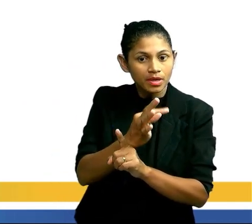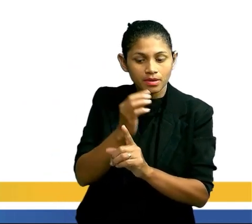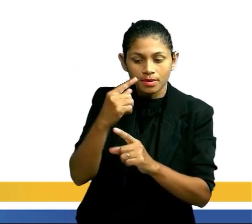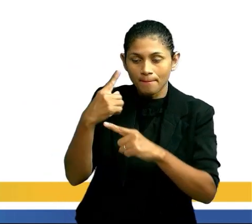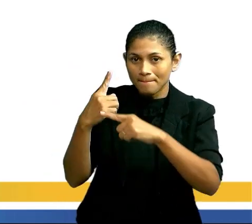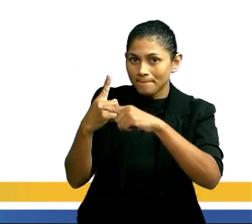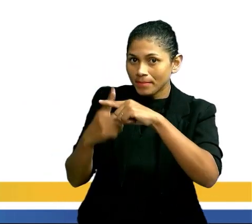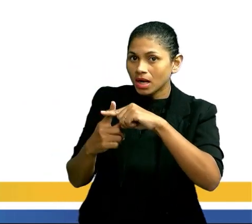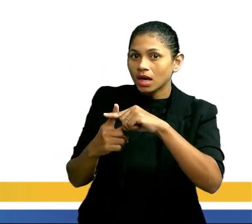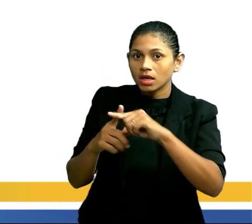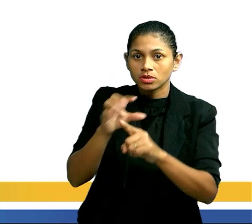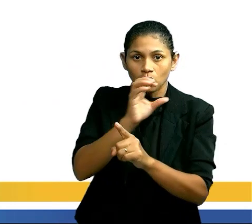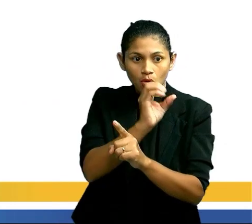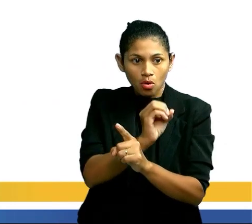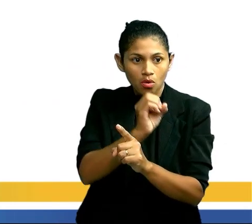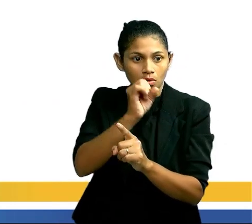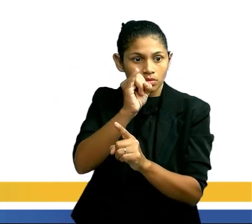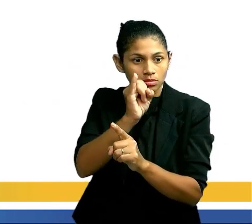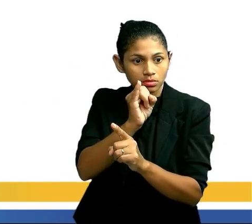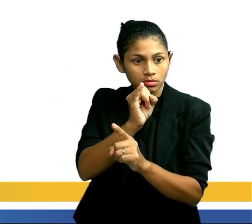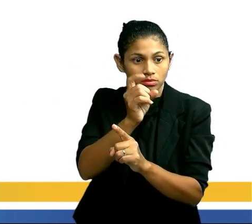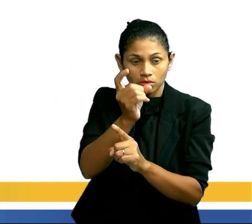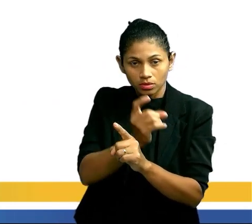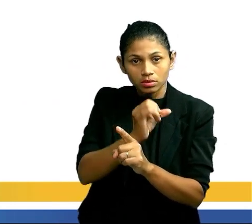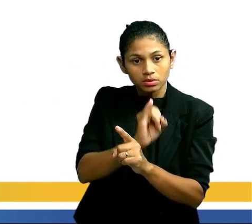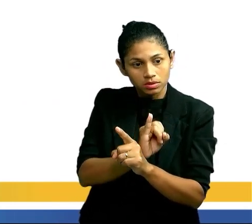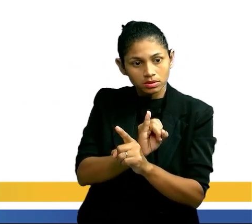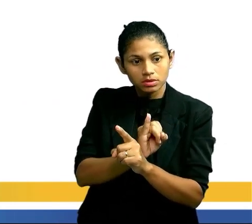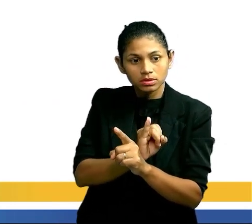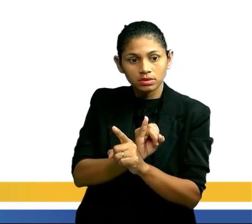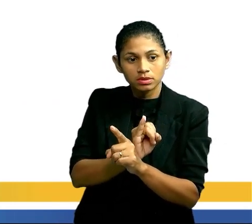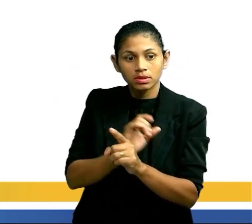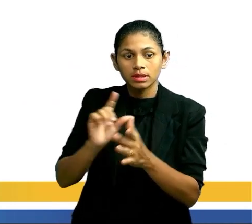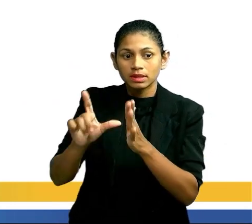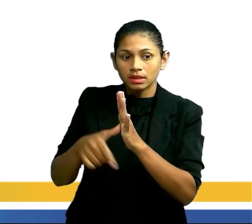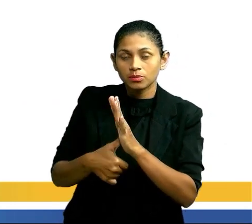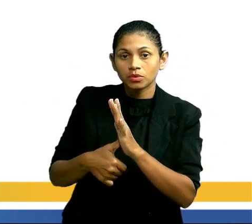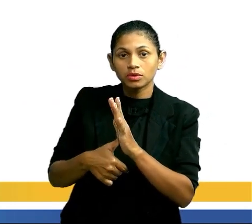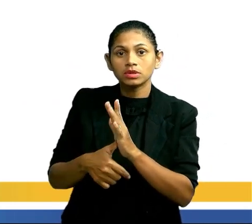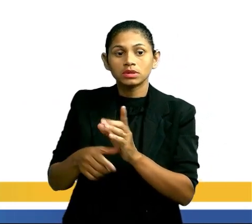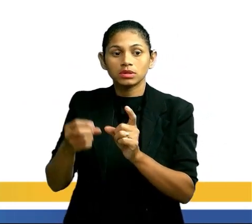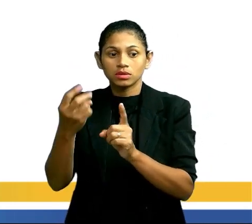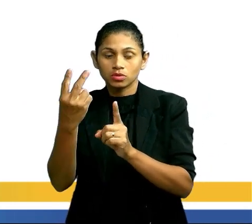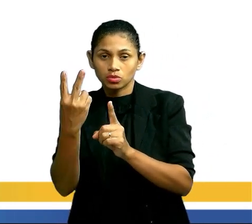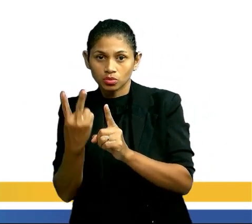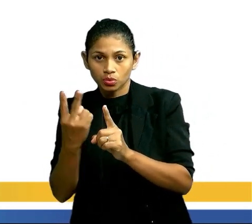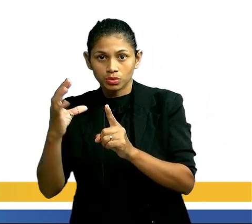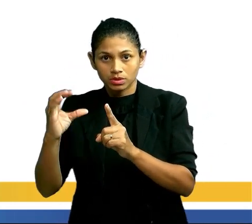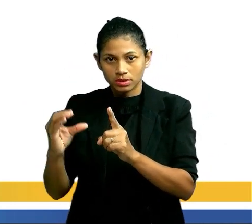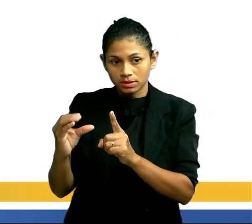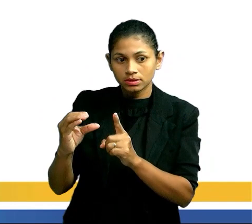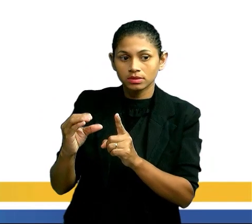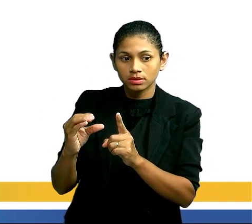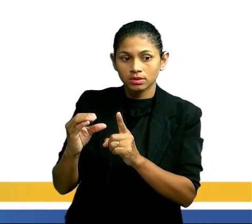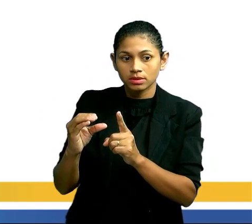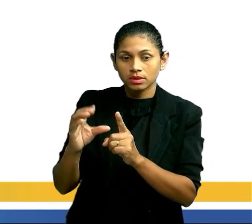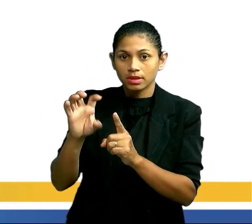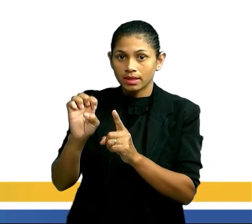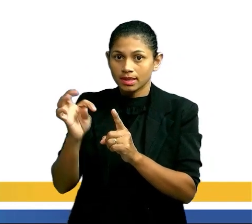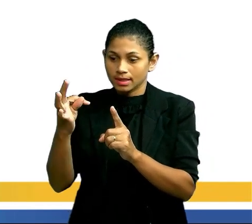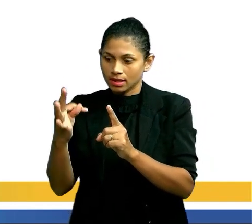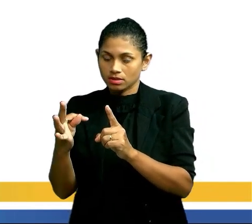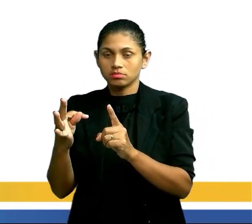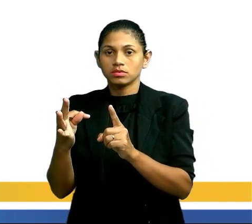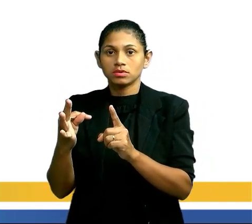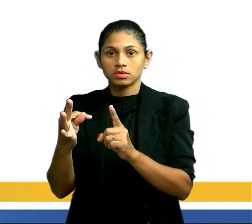ox, então nós vamos ter um metox. E após o oxigênio, nós vamos ter 2 carbonos, e 2 carbonos é et, então nós vamos